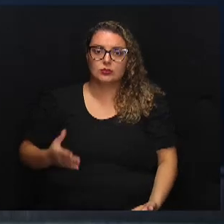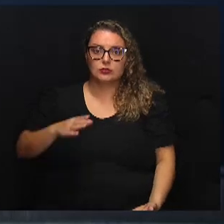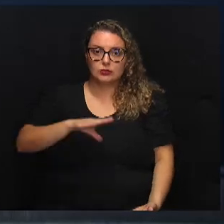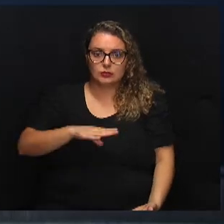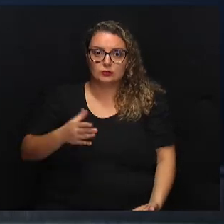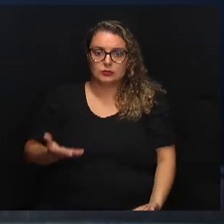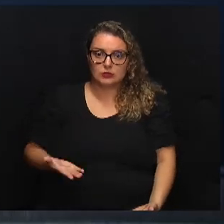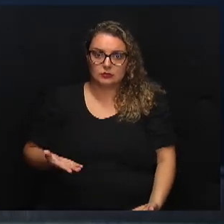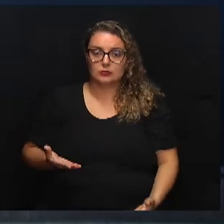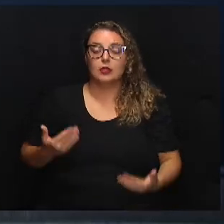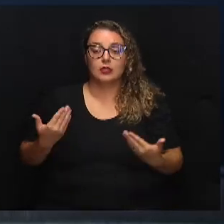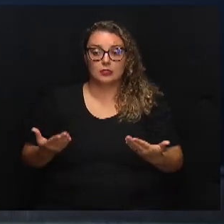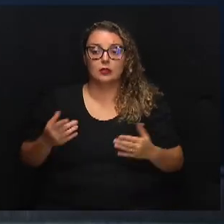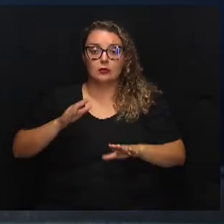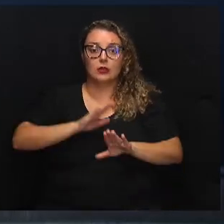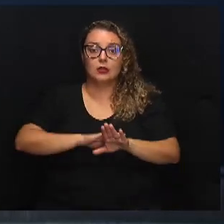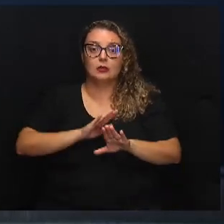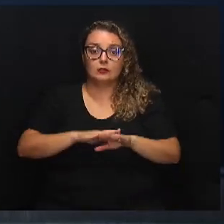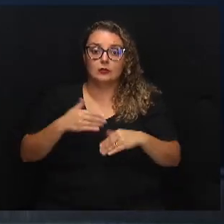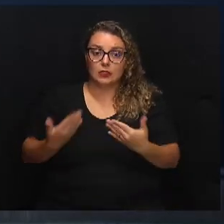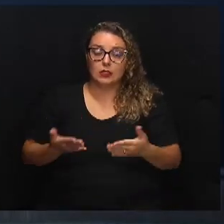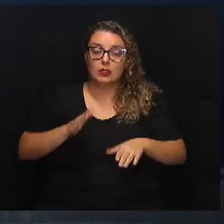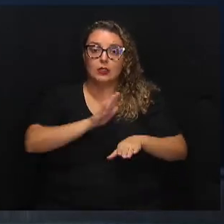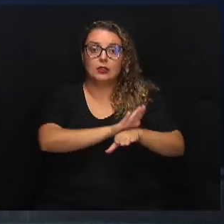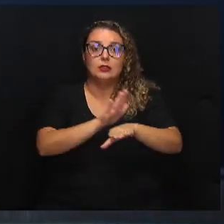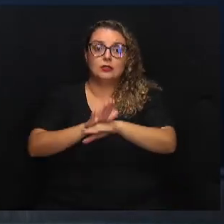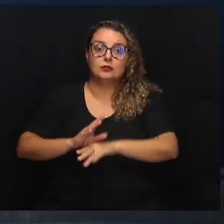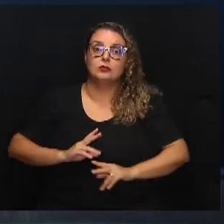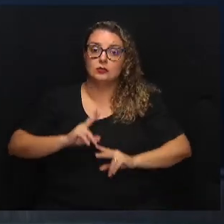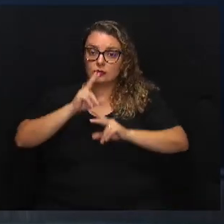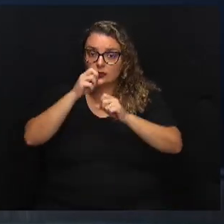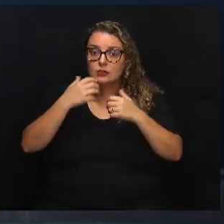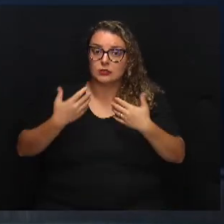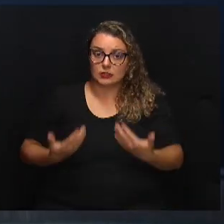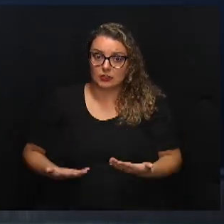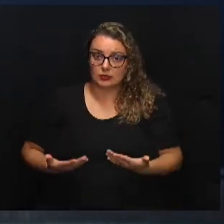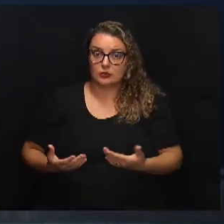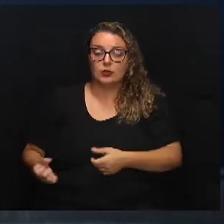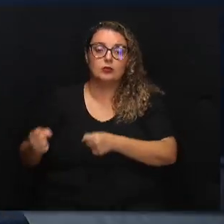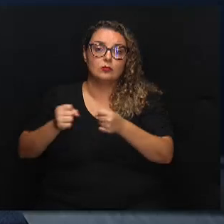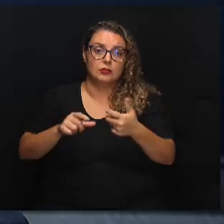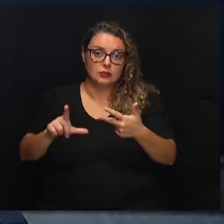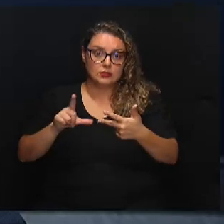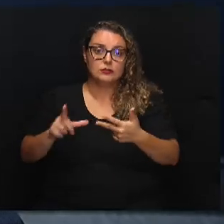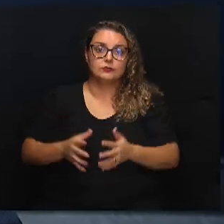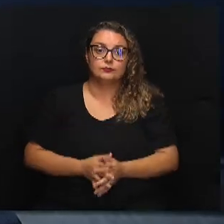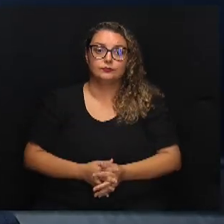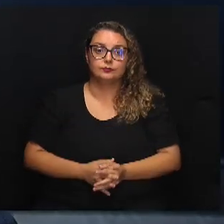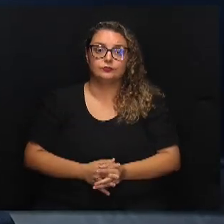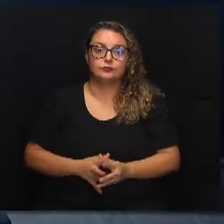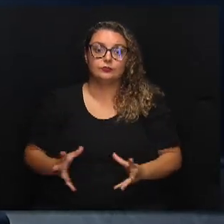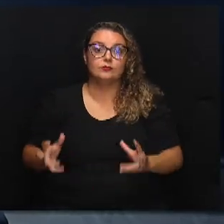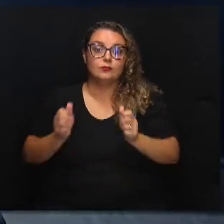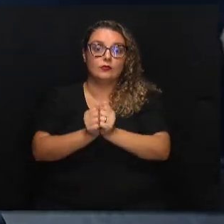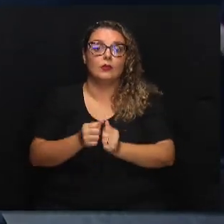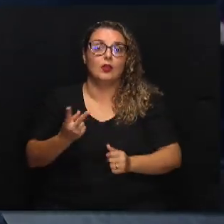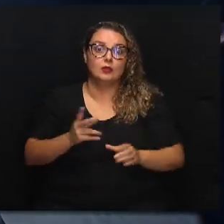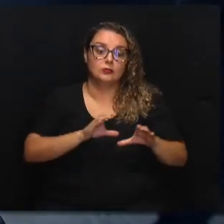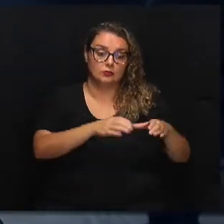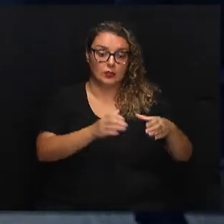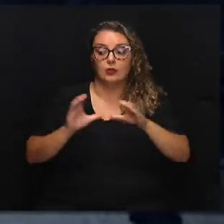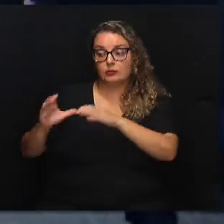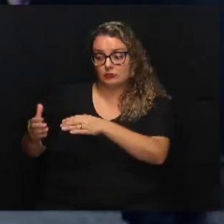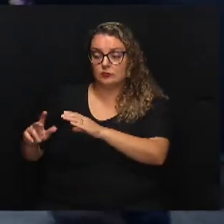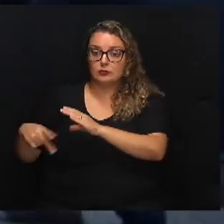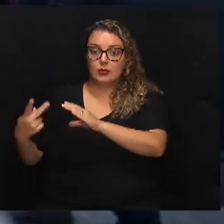município. Então essas ações ajudam também a fortalecer o Poder Legislativo. Reunir dois parlamentos assim mostra que a